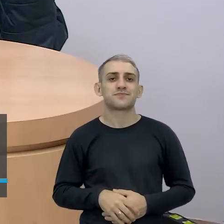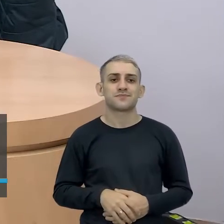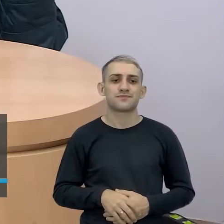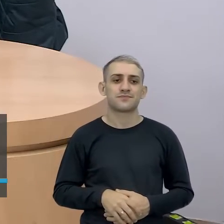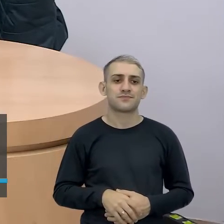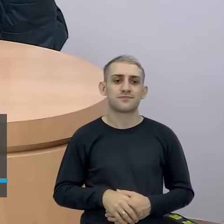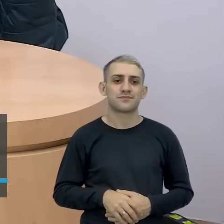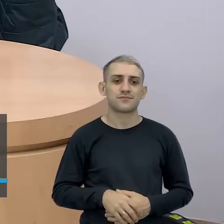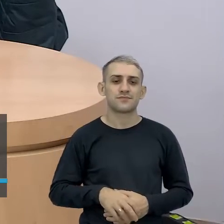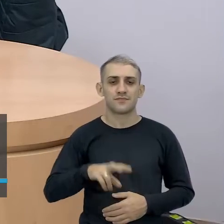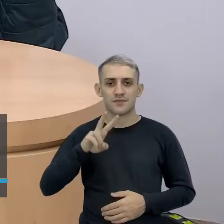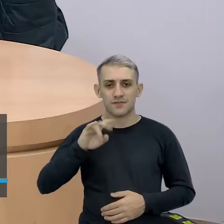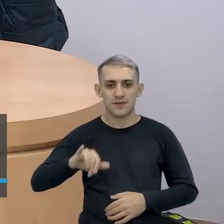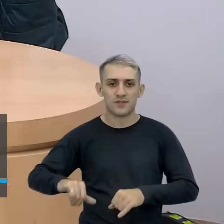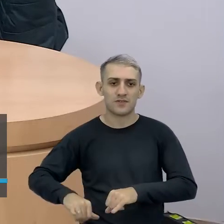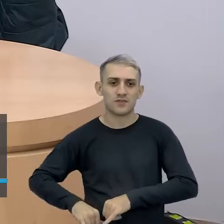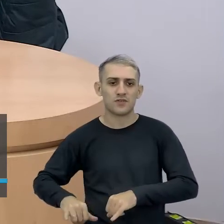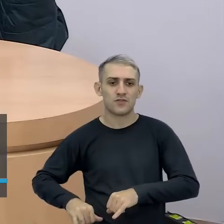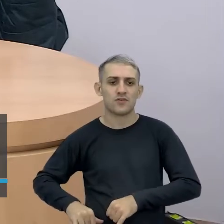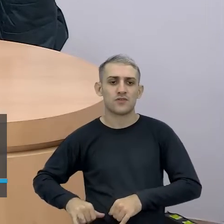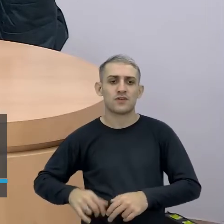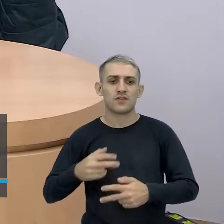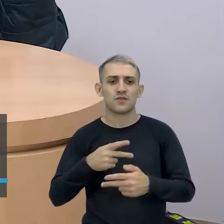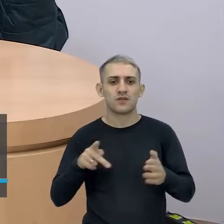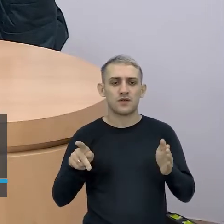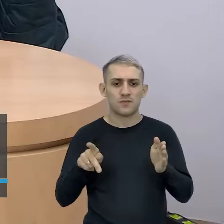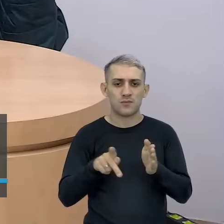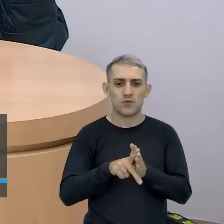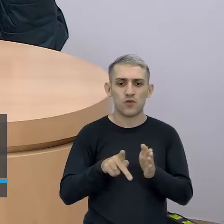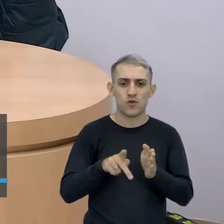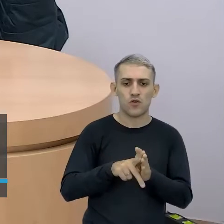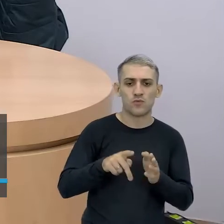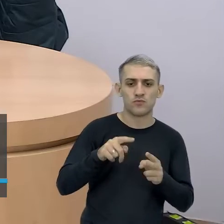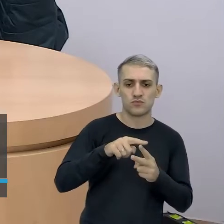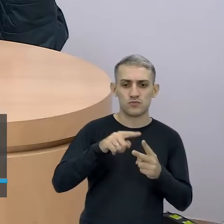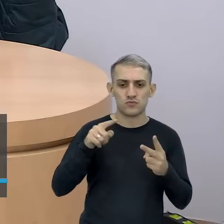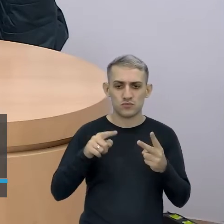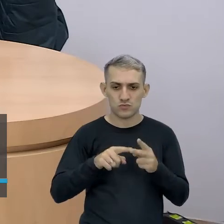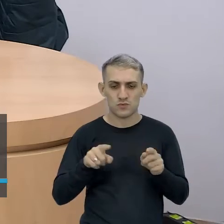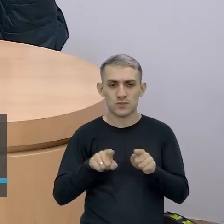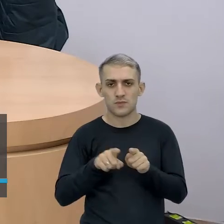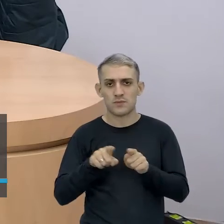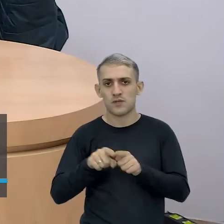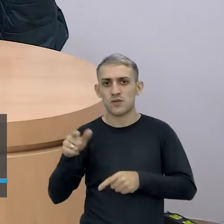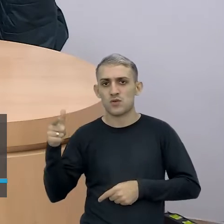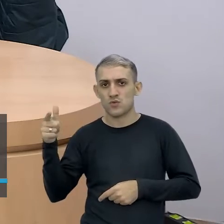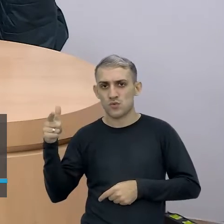Você vai sofrer ali dominação imperialista econômica e dominação